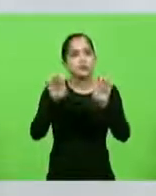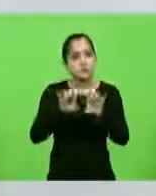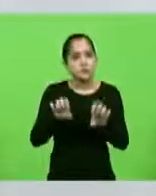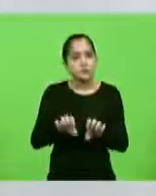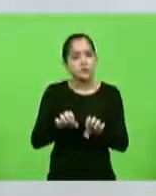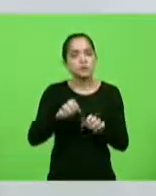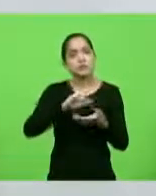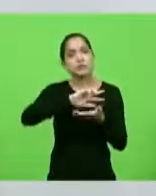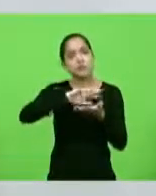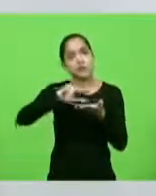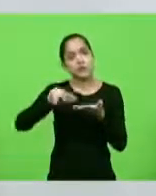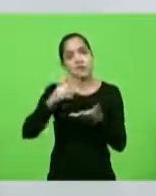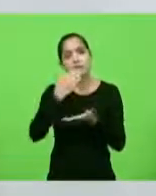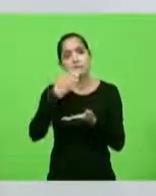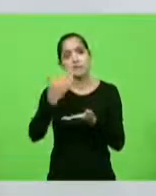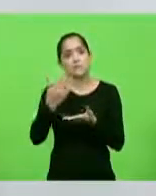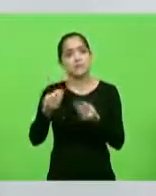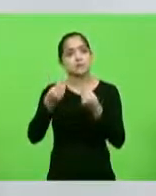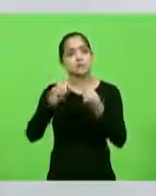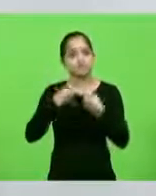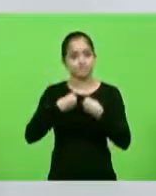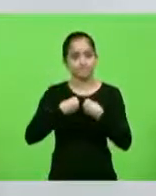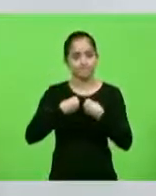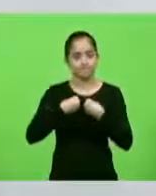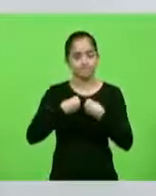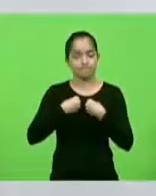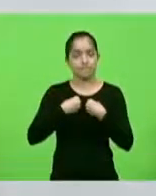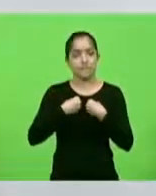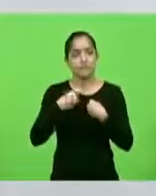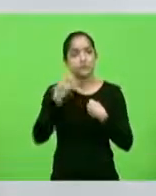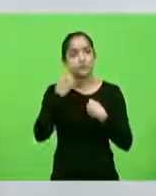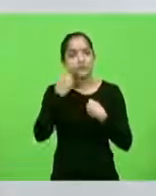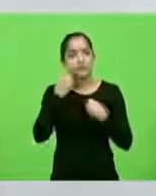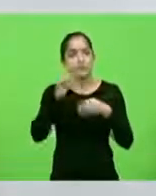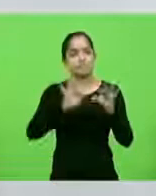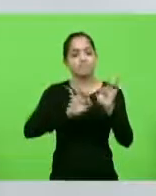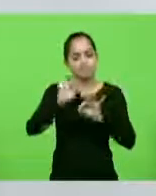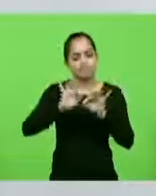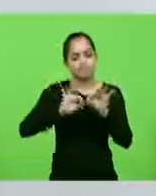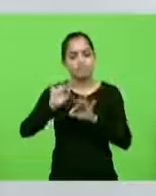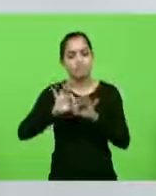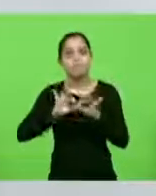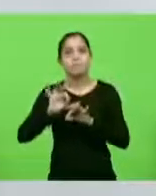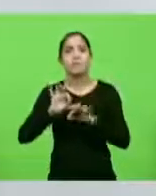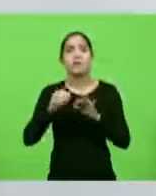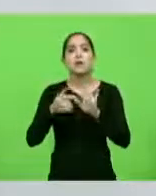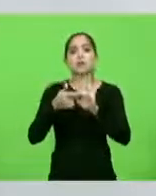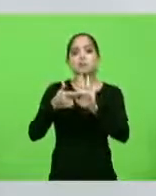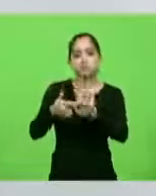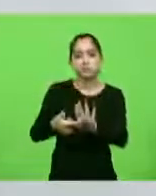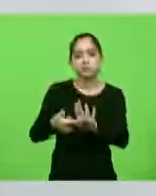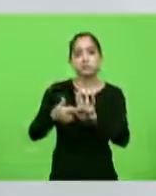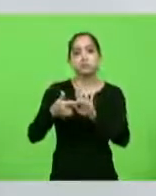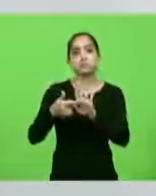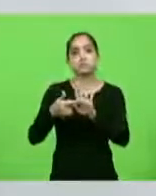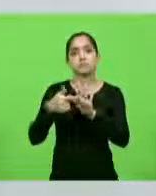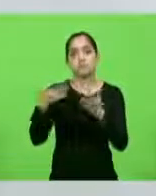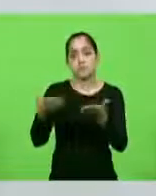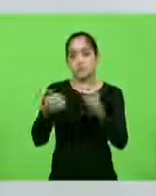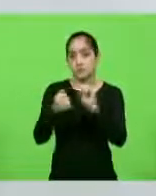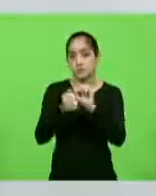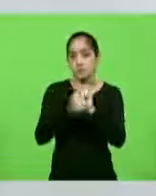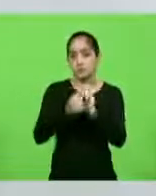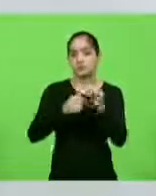as demais demandas que aqui chegaram com muita responsabilidade. Nós estaremos trabalhando para dar um retorno aos senhores, aos munícipes, e juntos nós